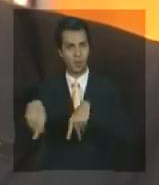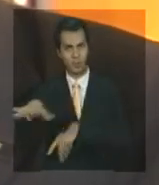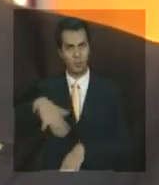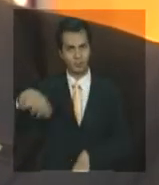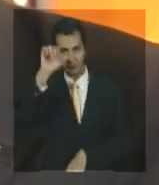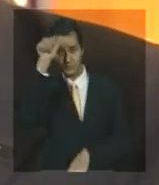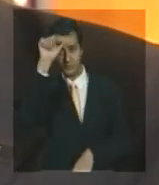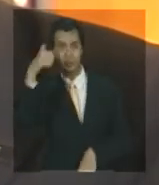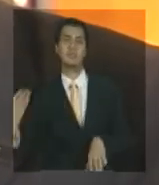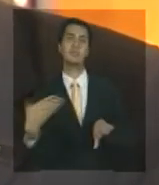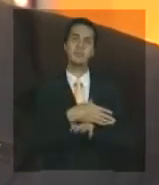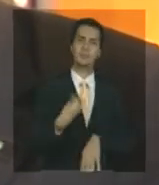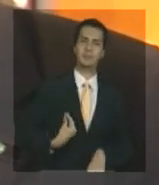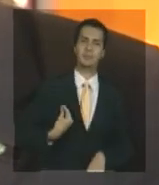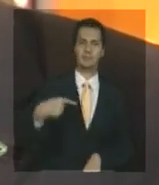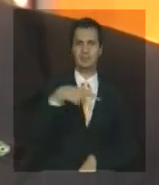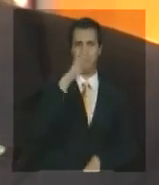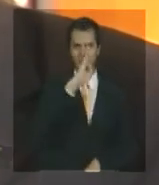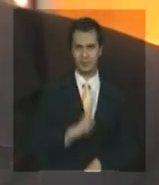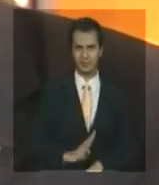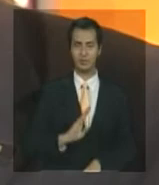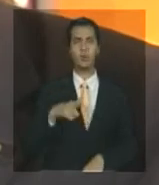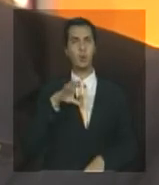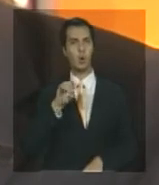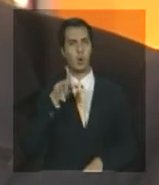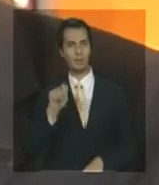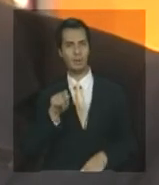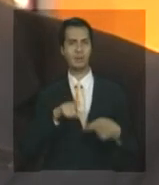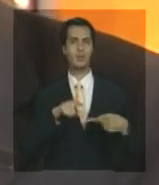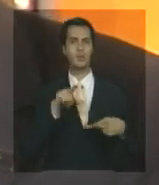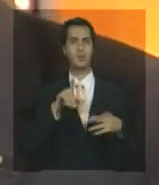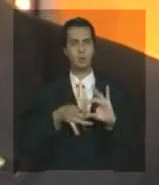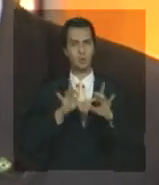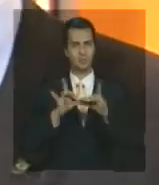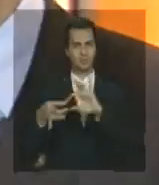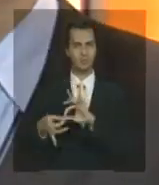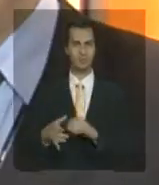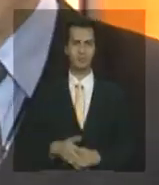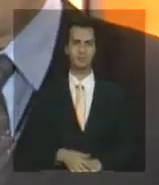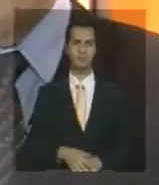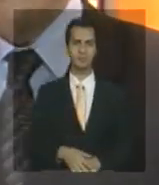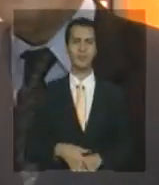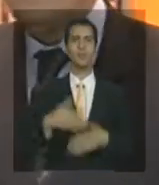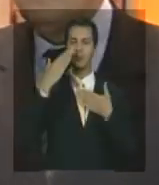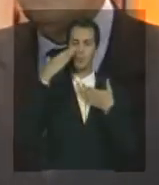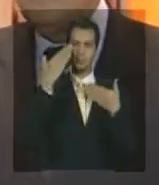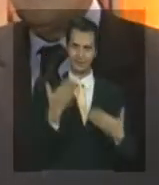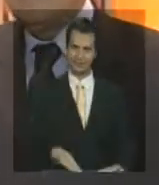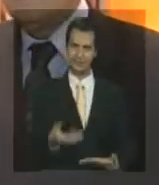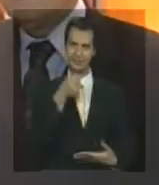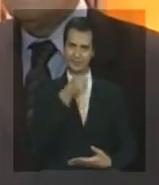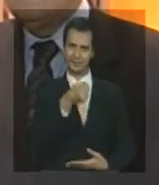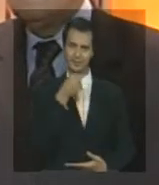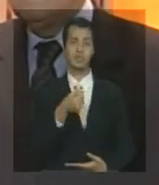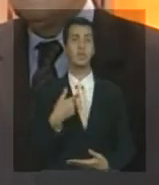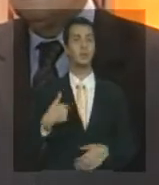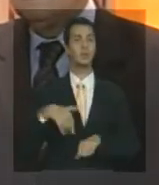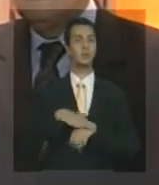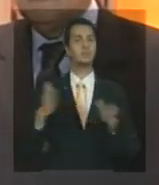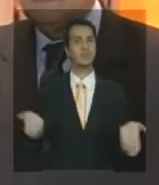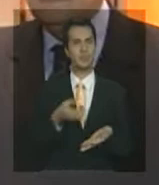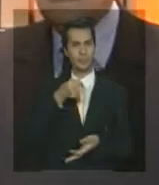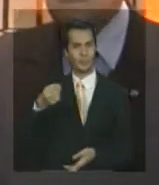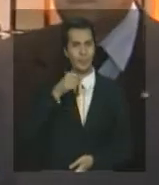eventos esportivos que vamos ter, tanto da Copa do Mundo quanto das Olimpíadas. Muito obrigada pela entrevista. Eu conversei com Gastão Vieira, que é ministro